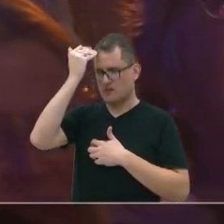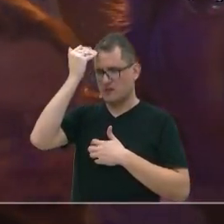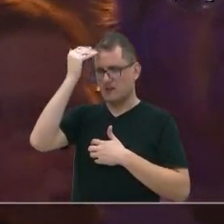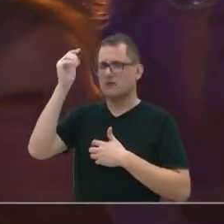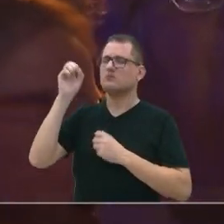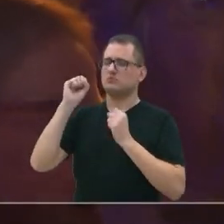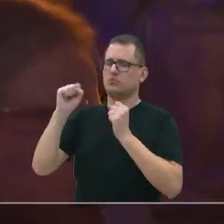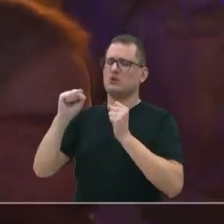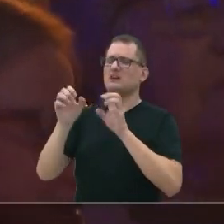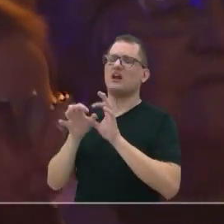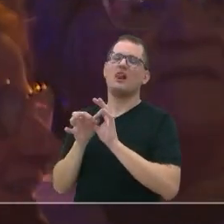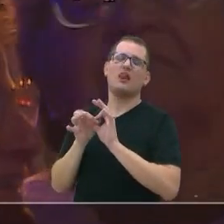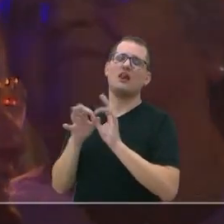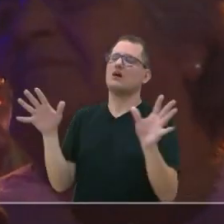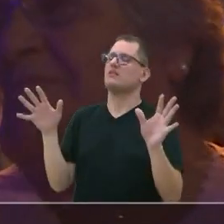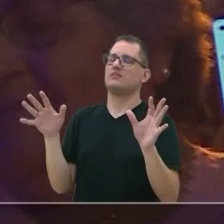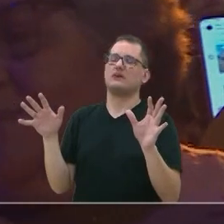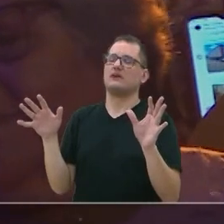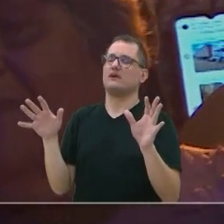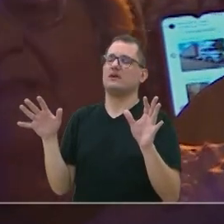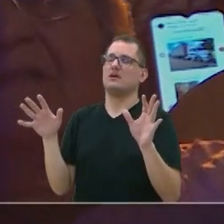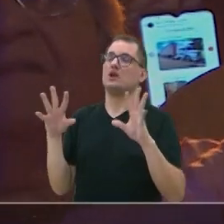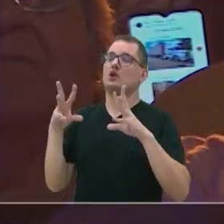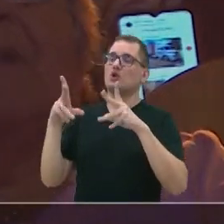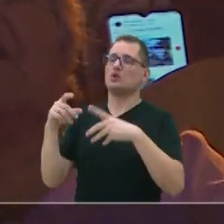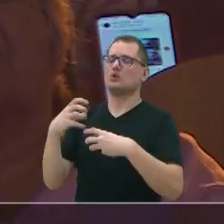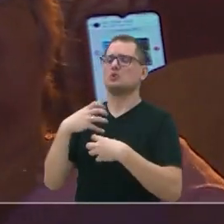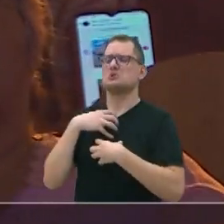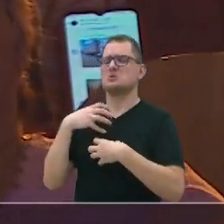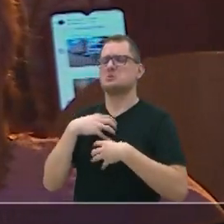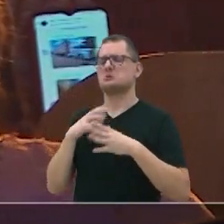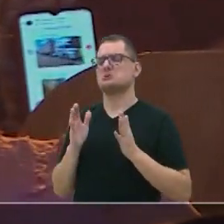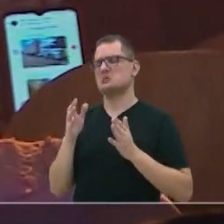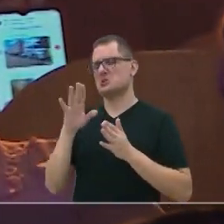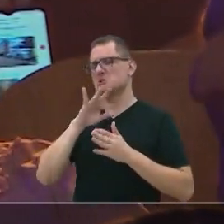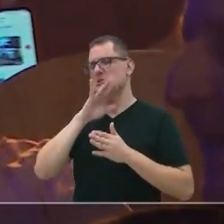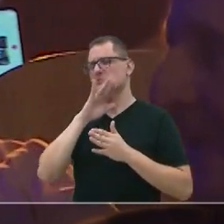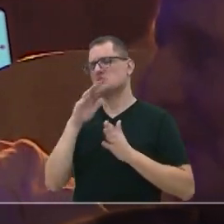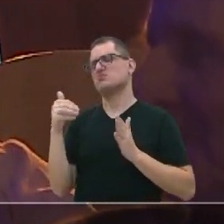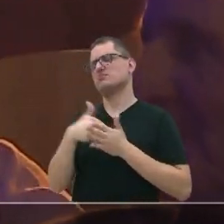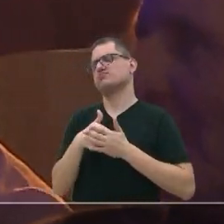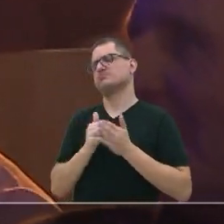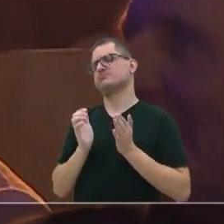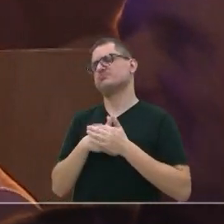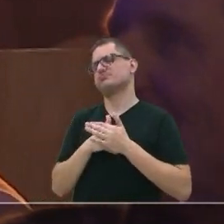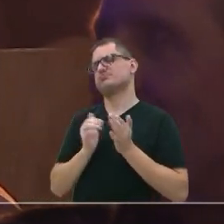Liberte-se destes sentimentos reprimidos,